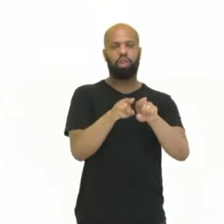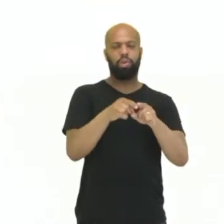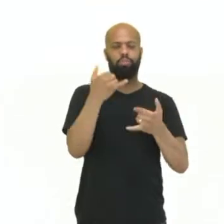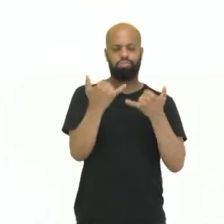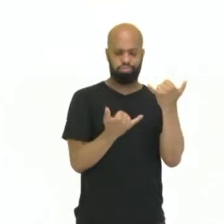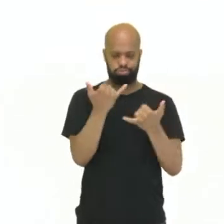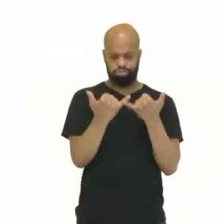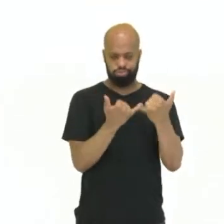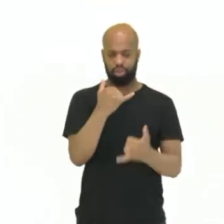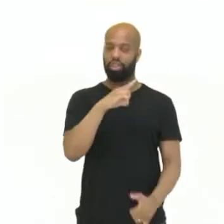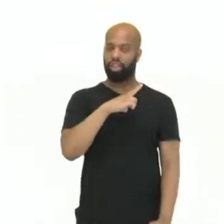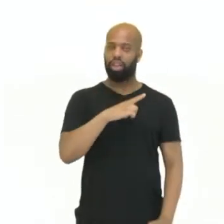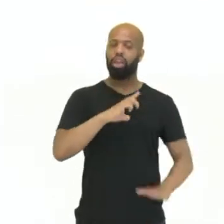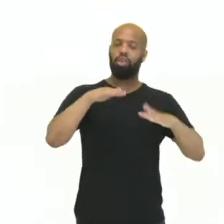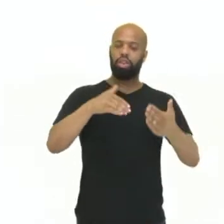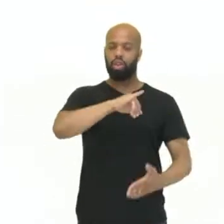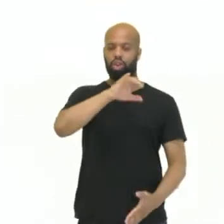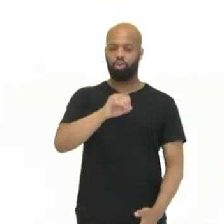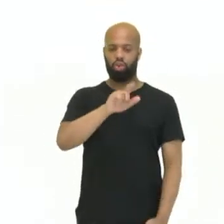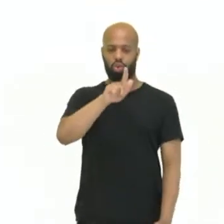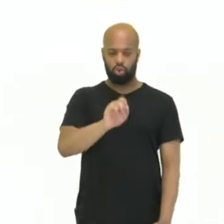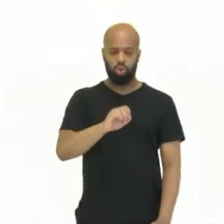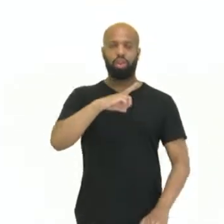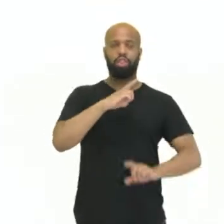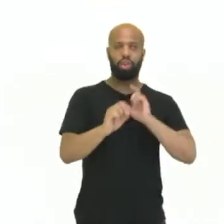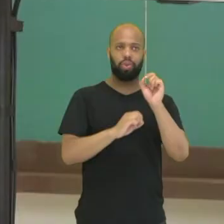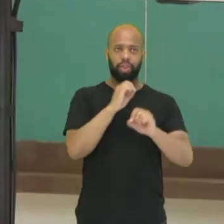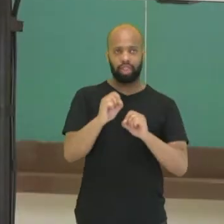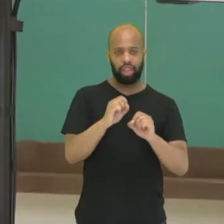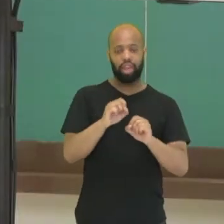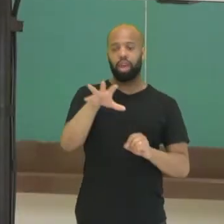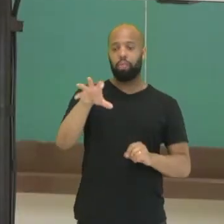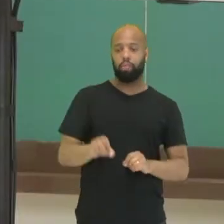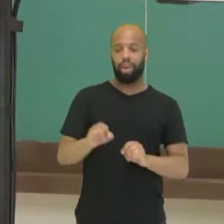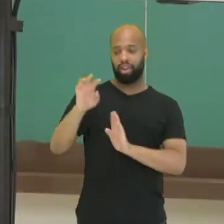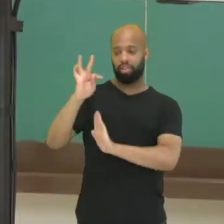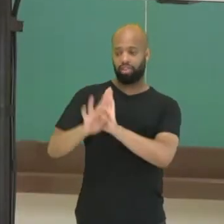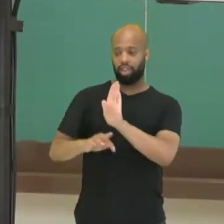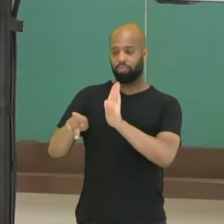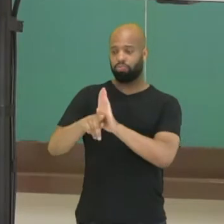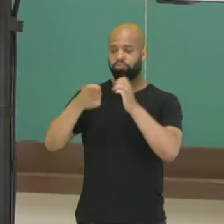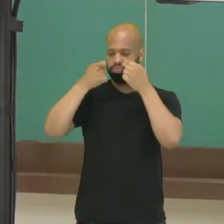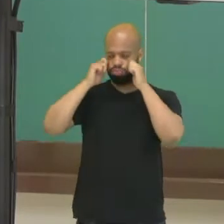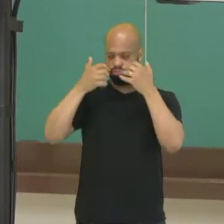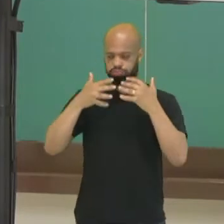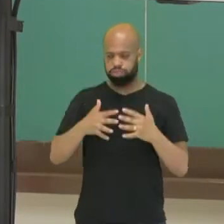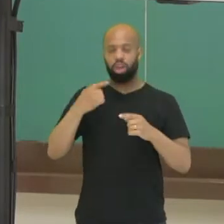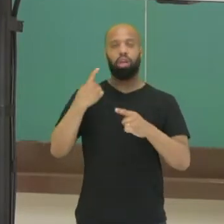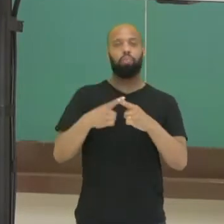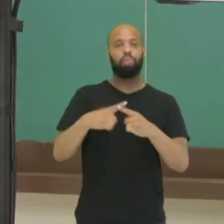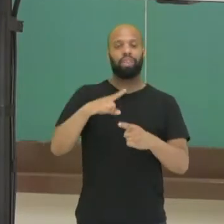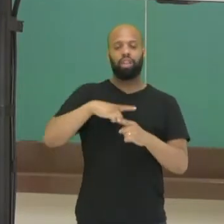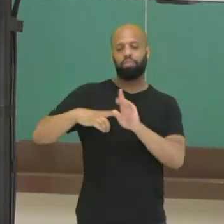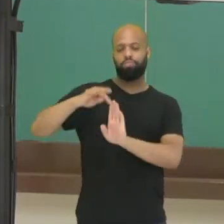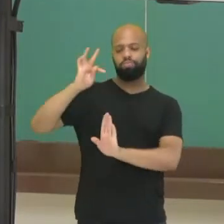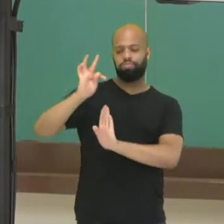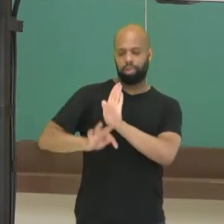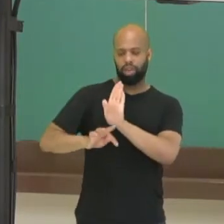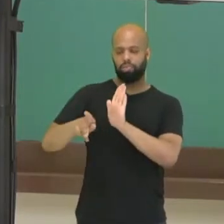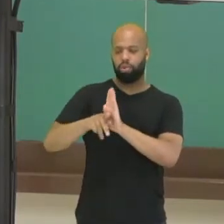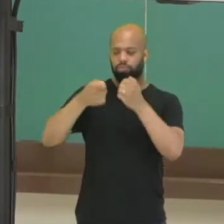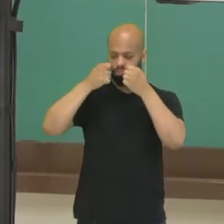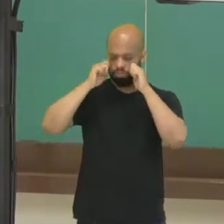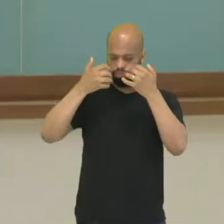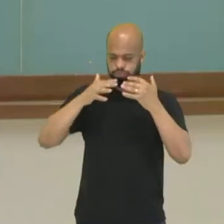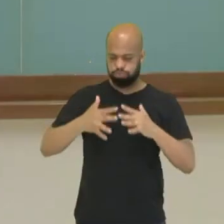jogo teatral ele pode acontecer, por exemplo, partindo de um texto dramático, né? Quando eu falo um texto, né, um drama, né, um